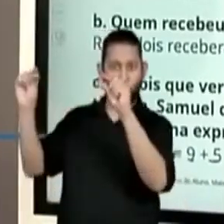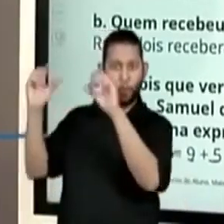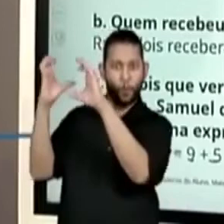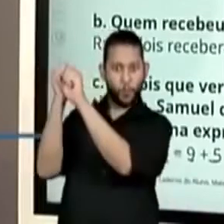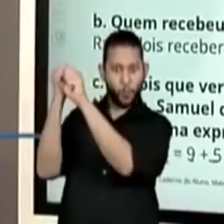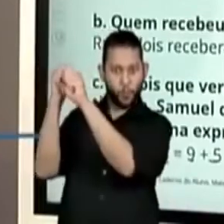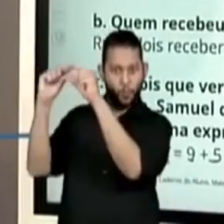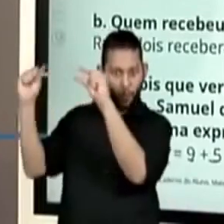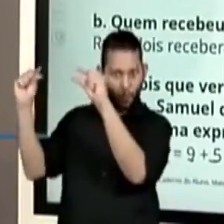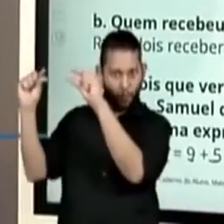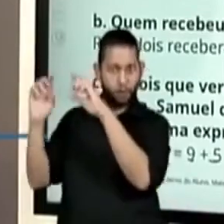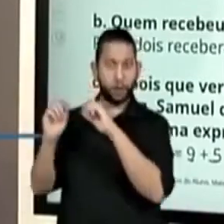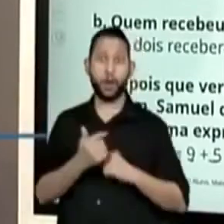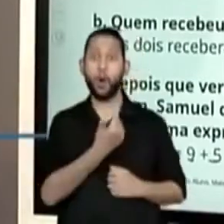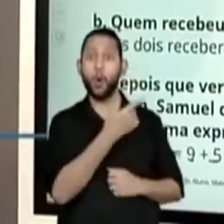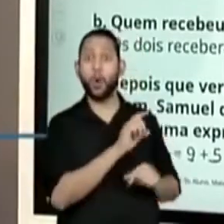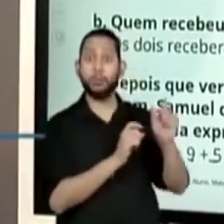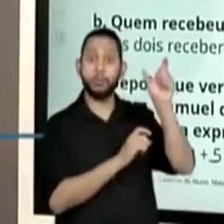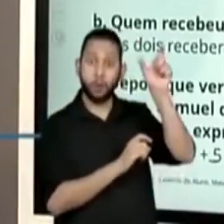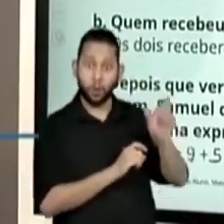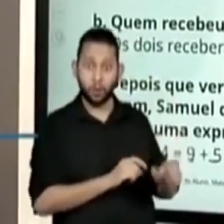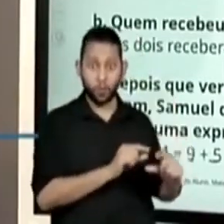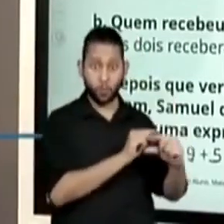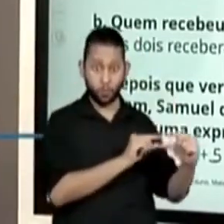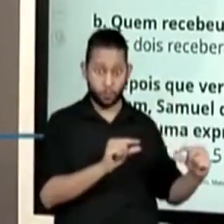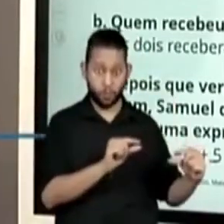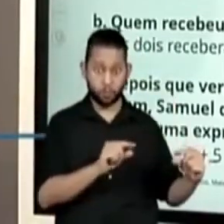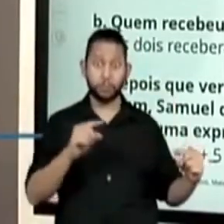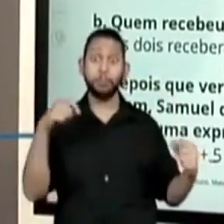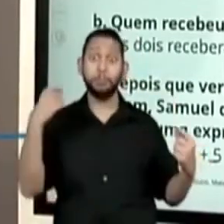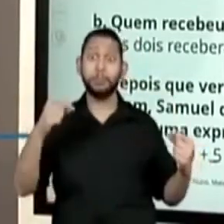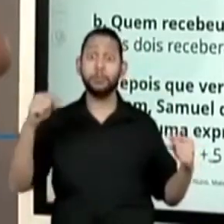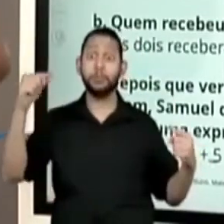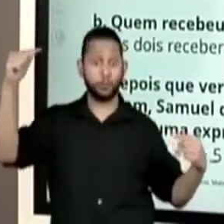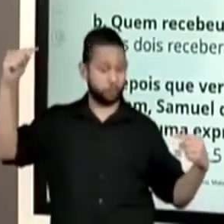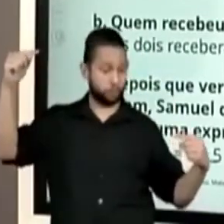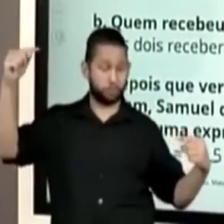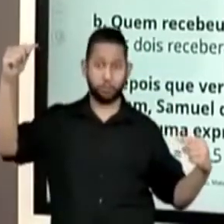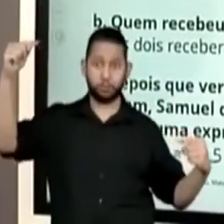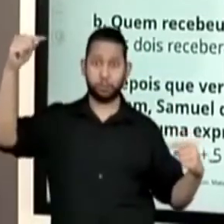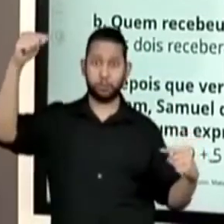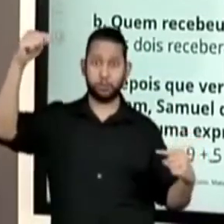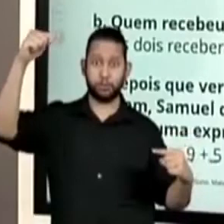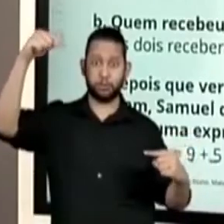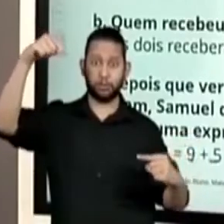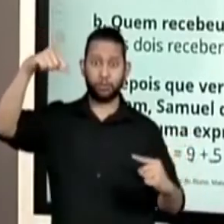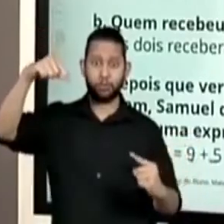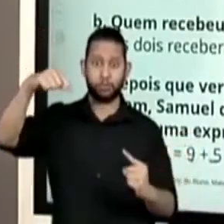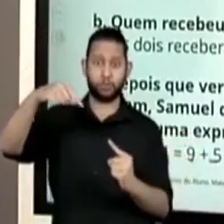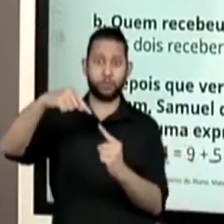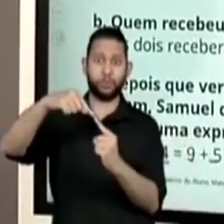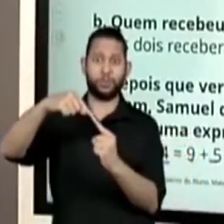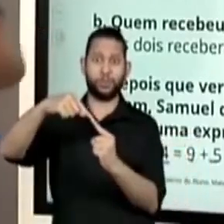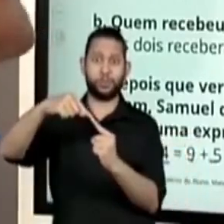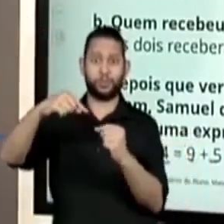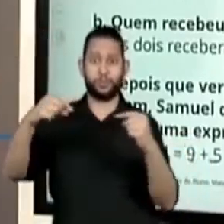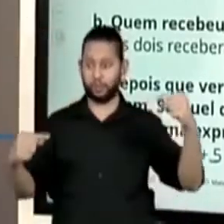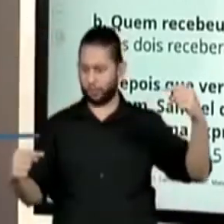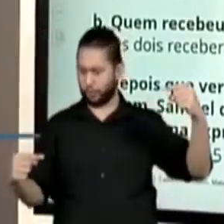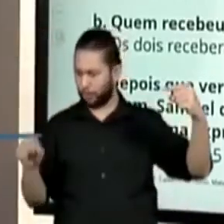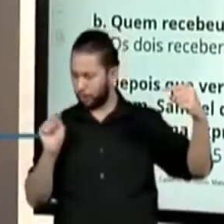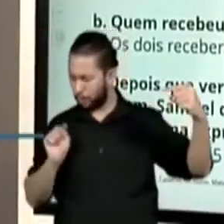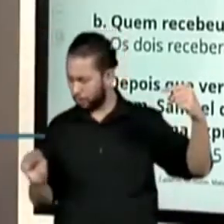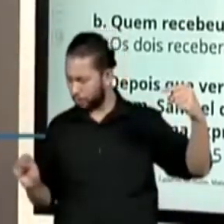outra calma cada uma no canto que tenha o mesmo resultado Tá mesmo resultado como operações diferentes